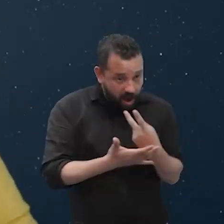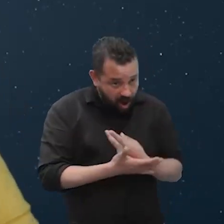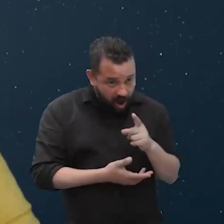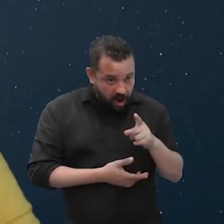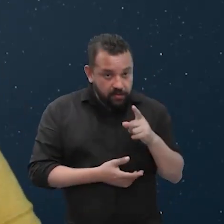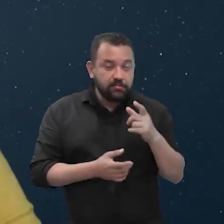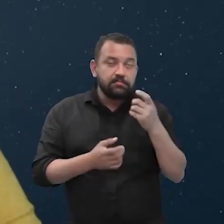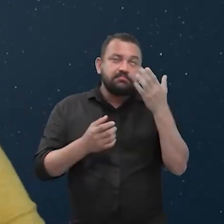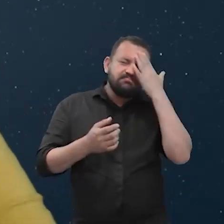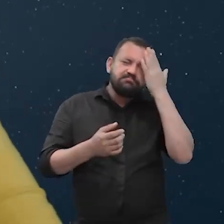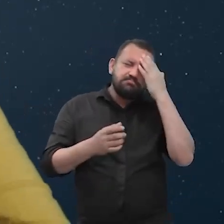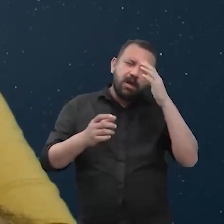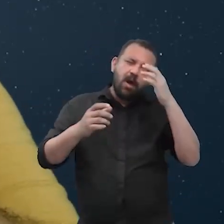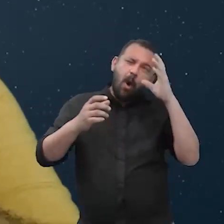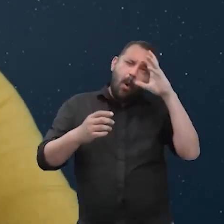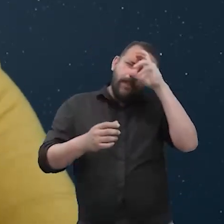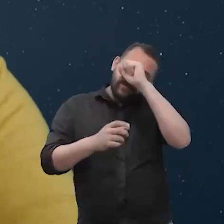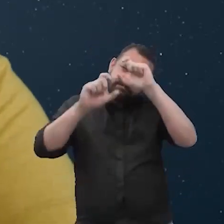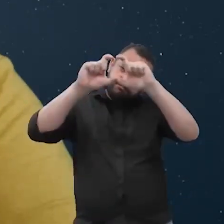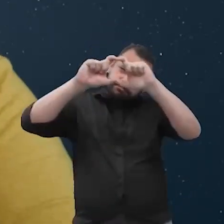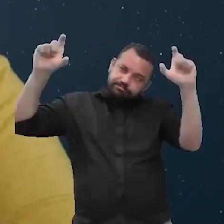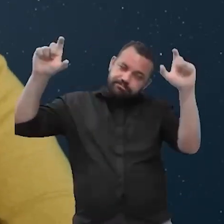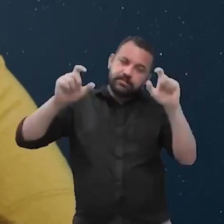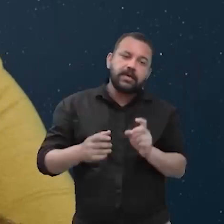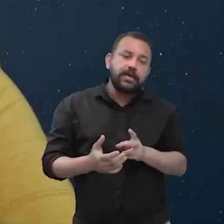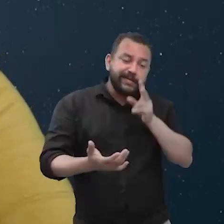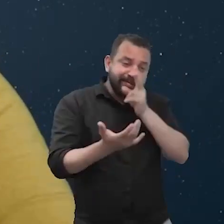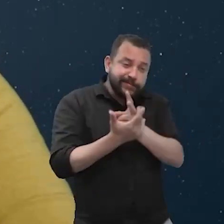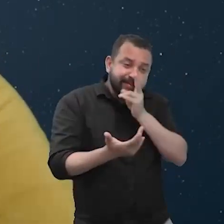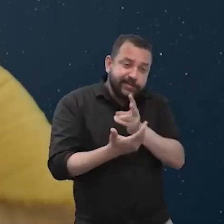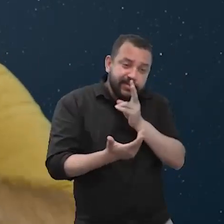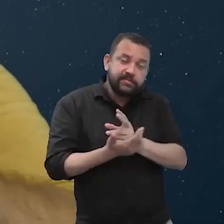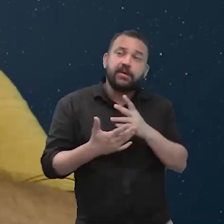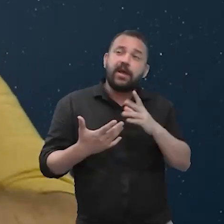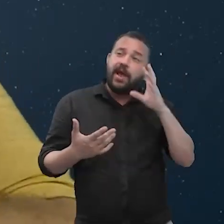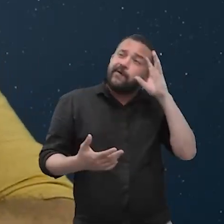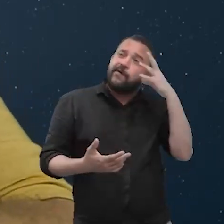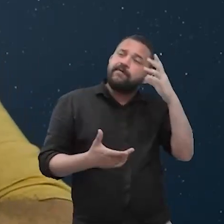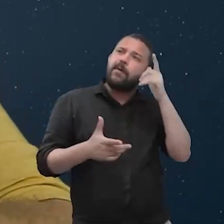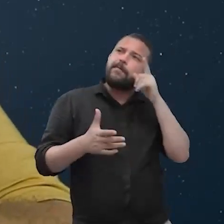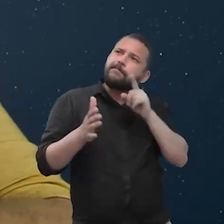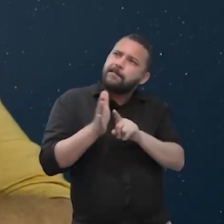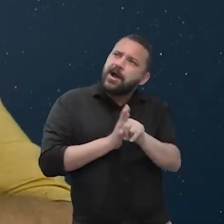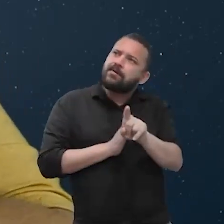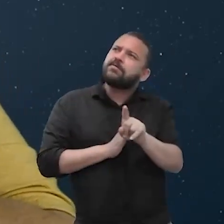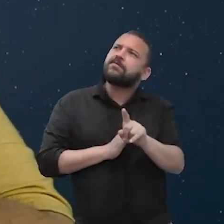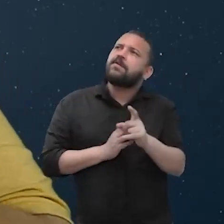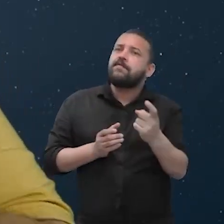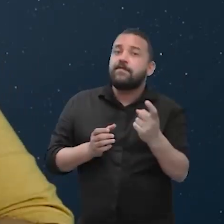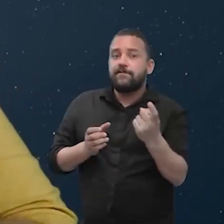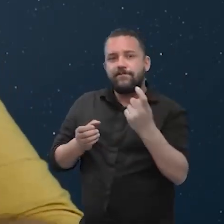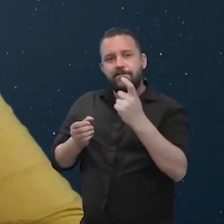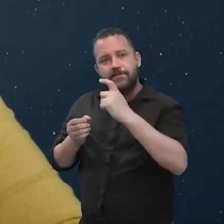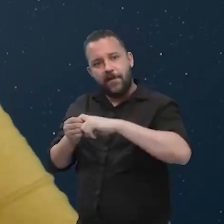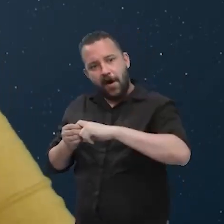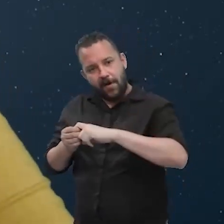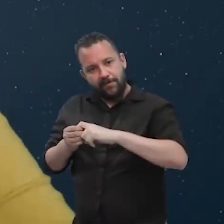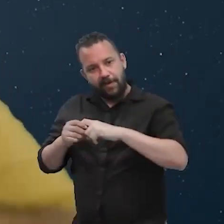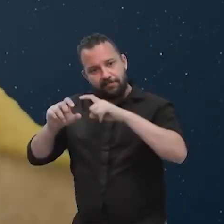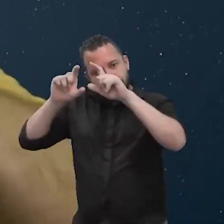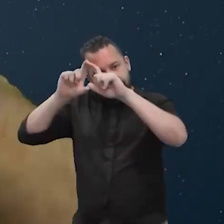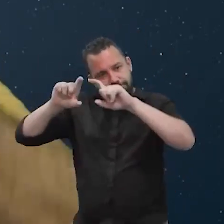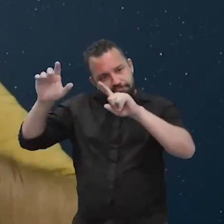enunciado. Então, sempre que você for resolver a questão, vá para o enunciado, leia,